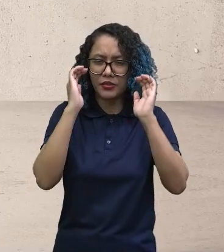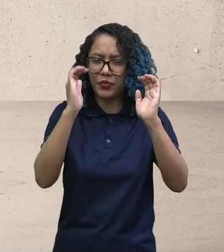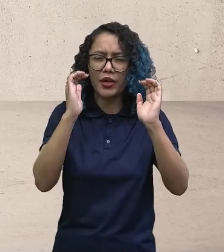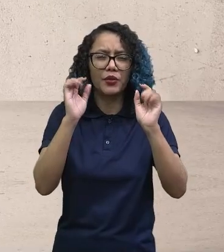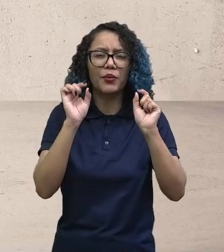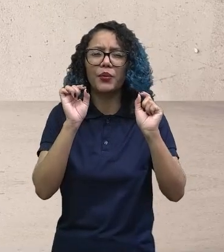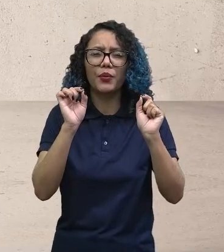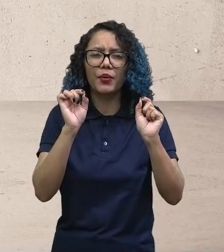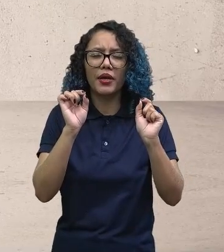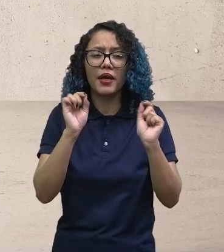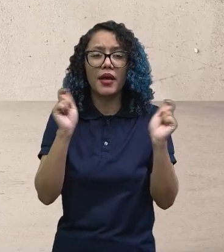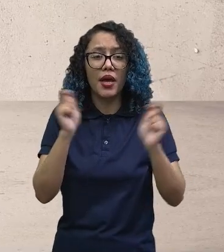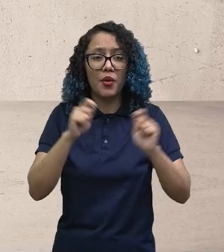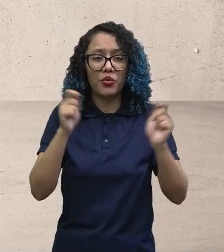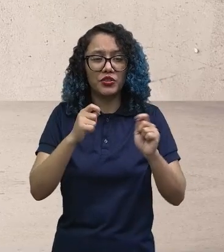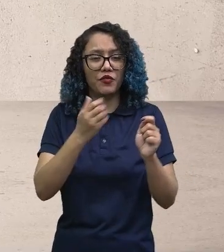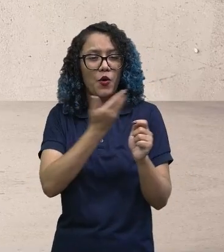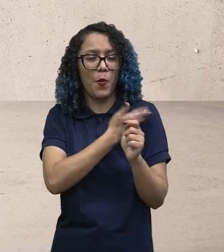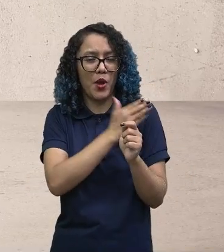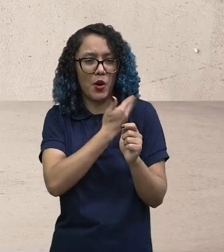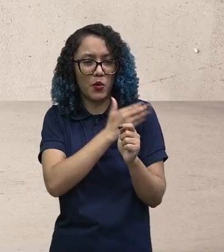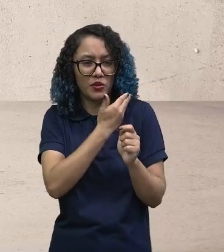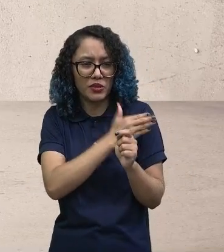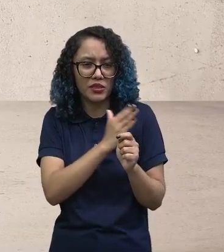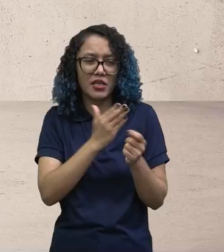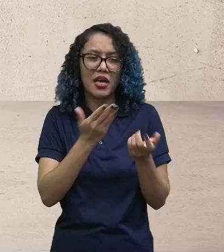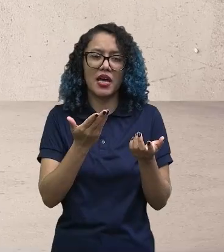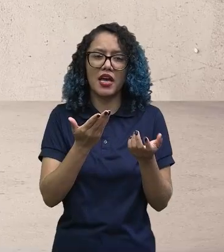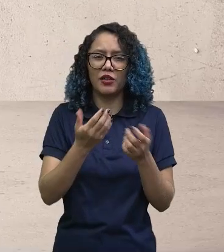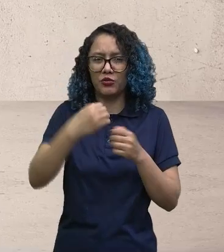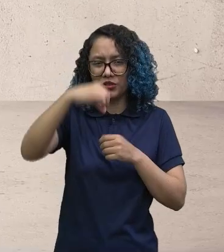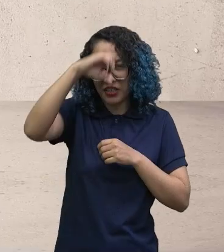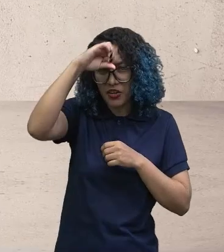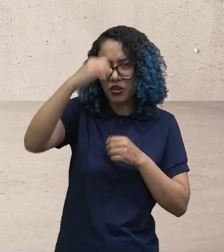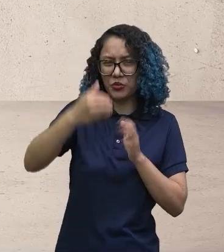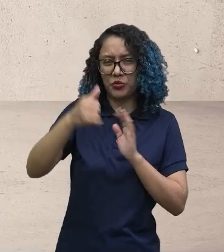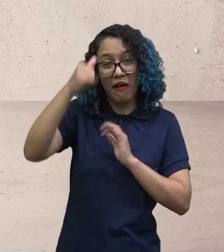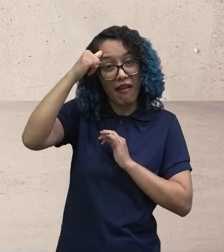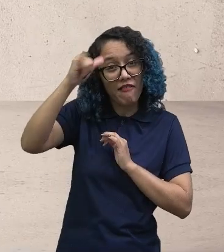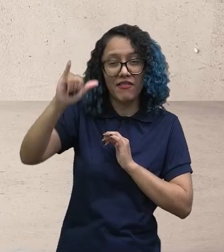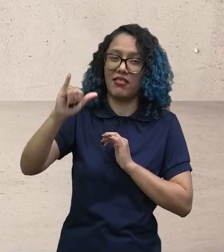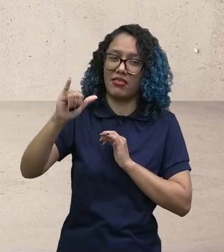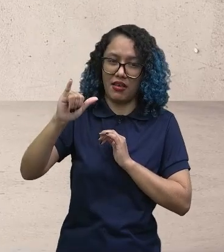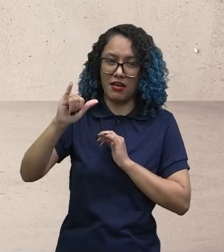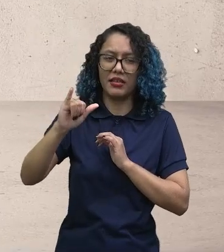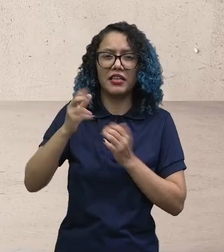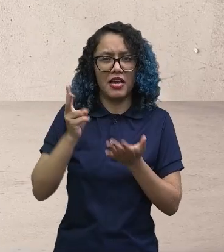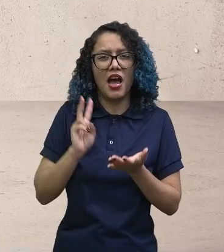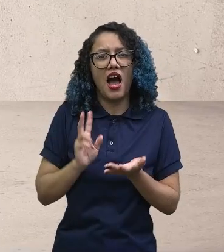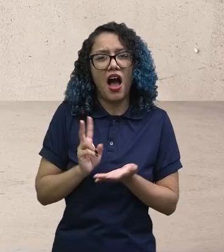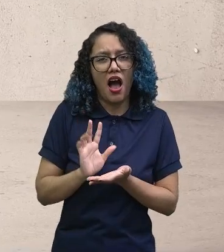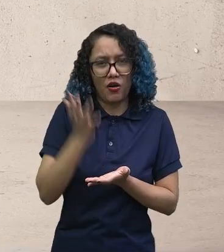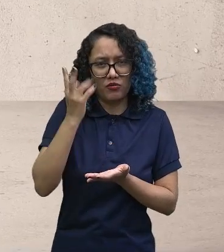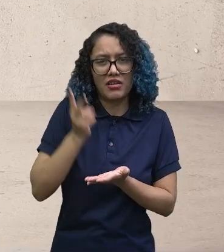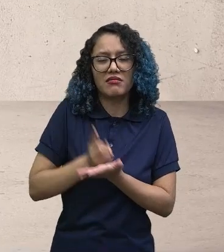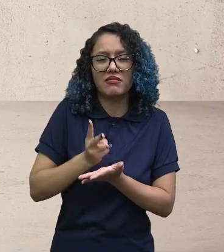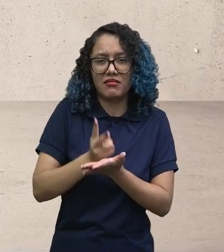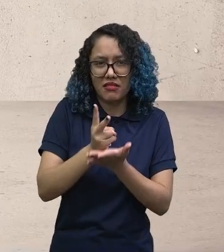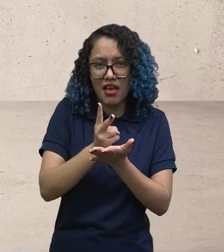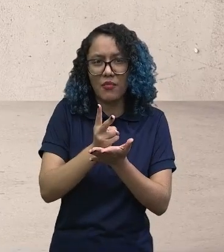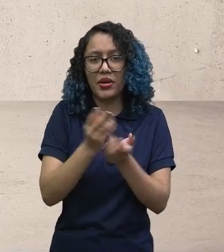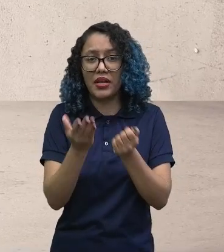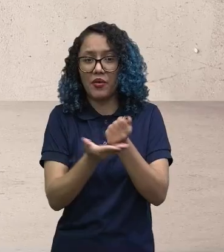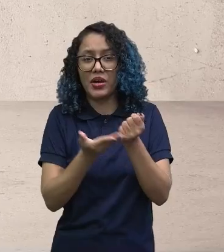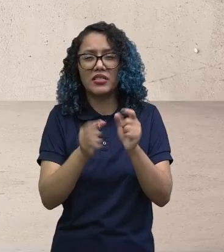leva a combater preconceitos e estereótipos, que são frequentemente baseados